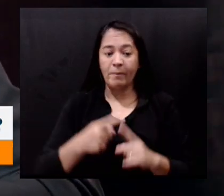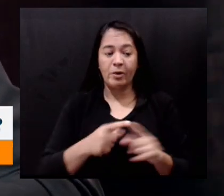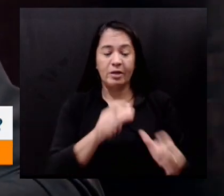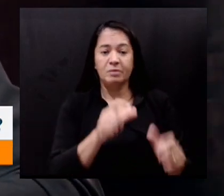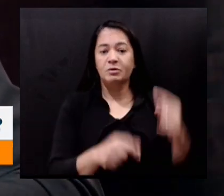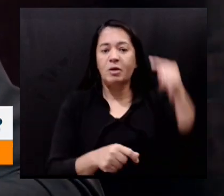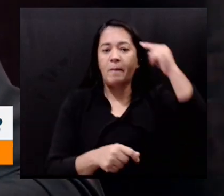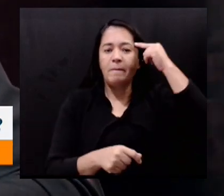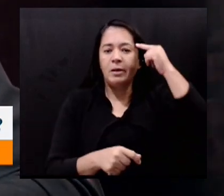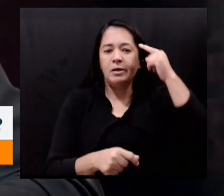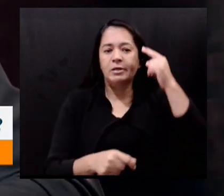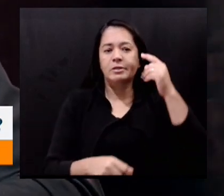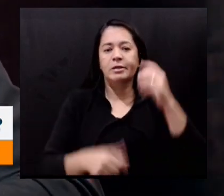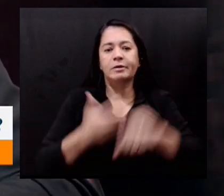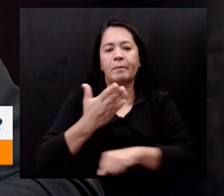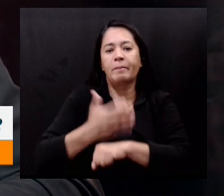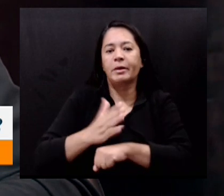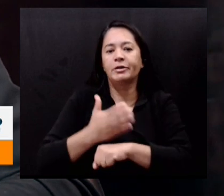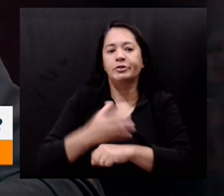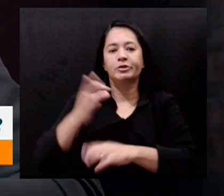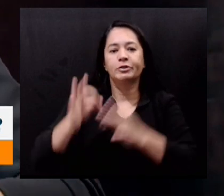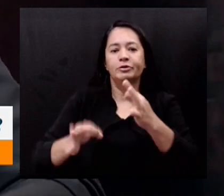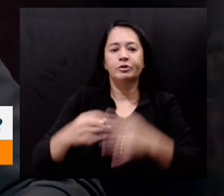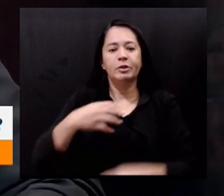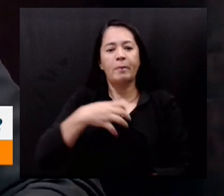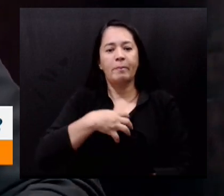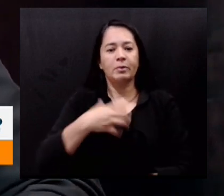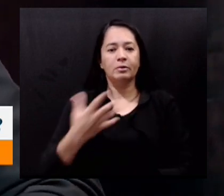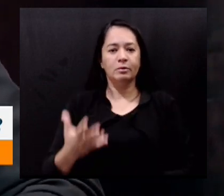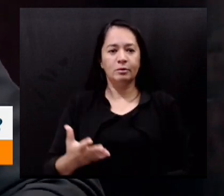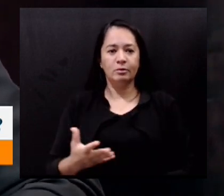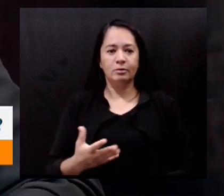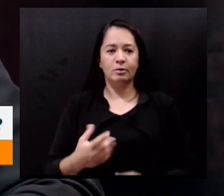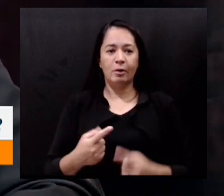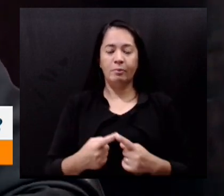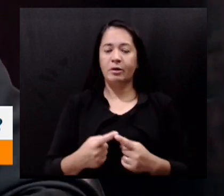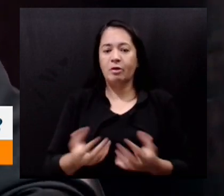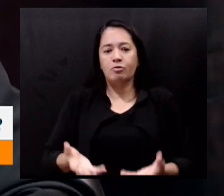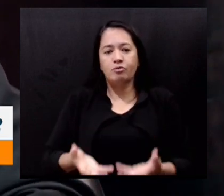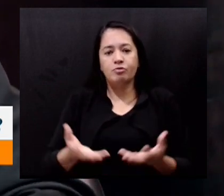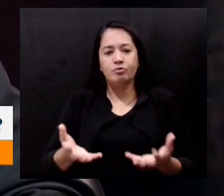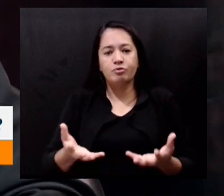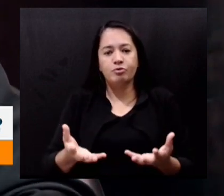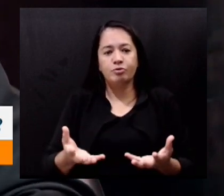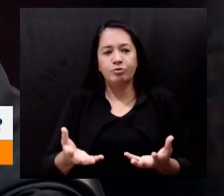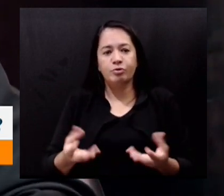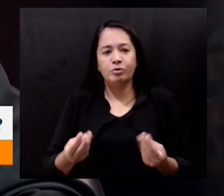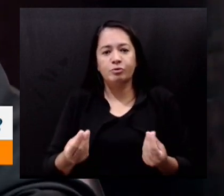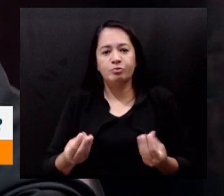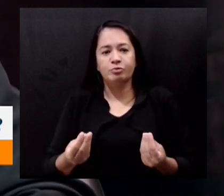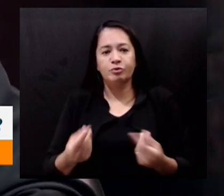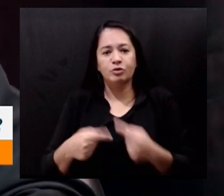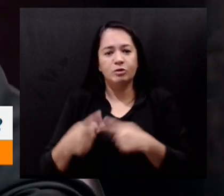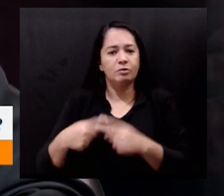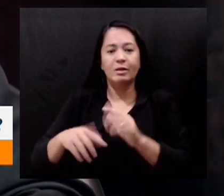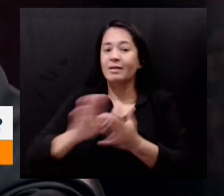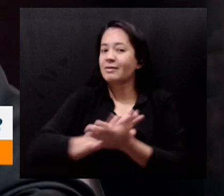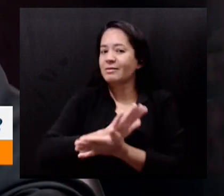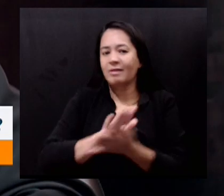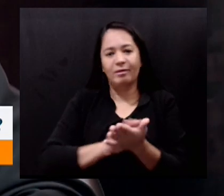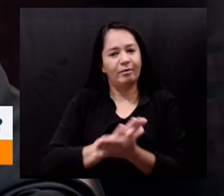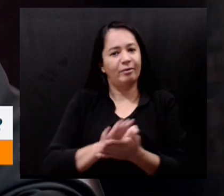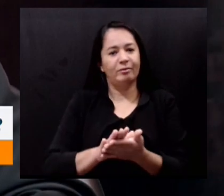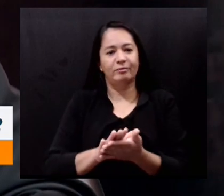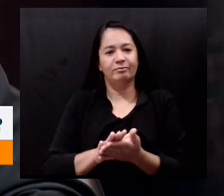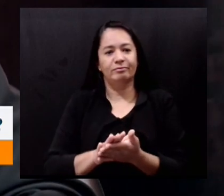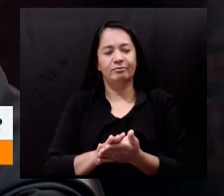né, tendo muita sensação. Porque não promove, o desenvolvimento, nem para essa pessoa e